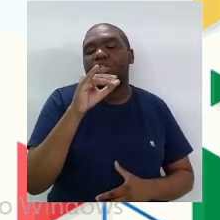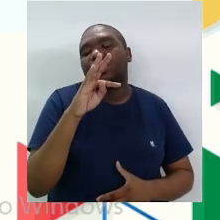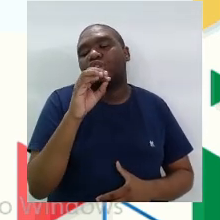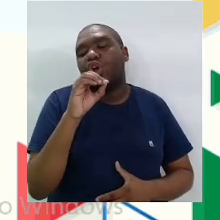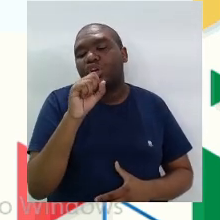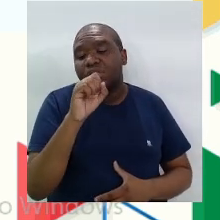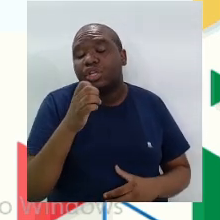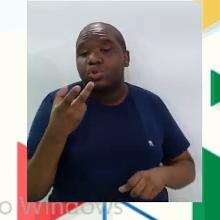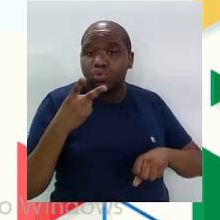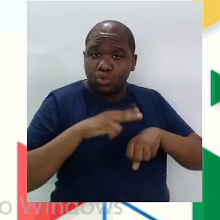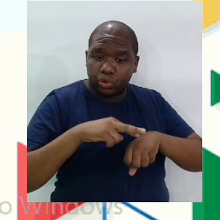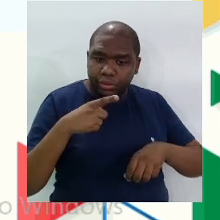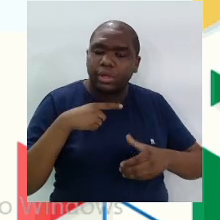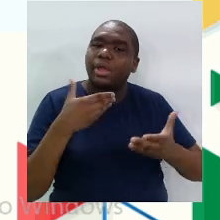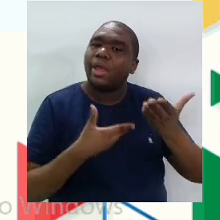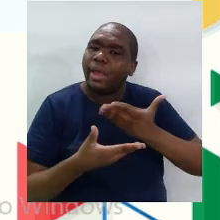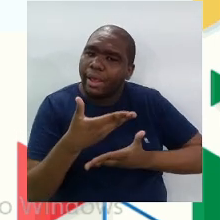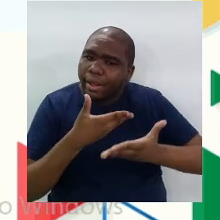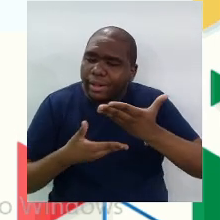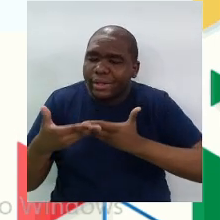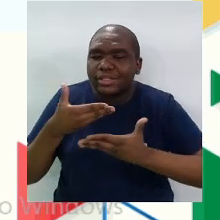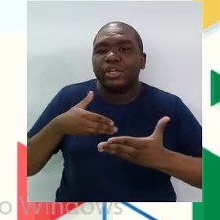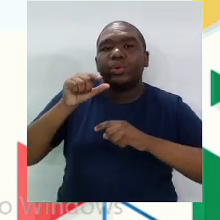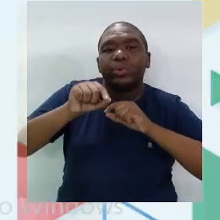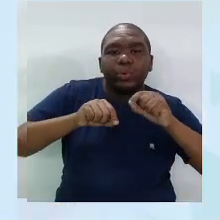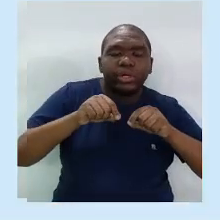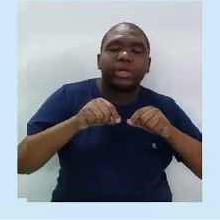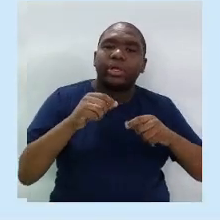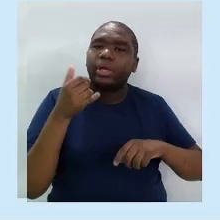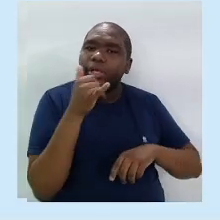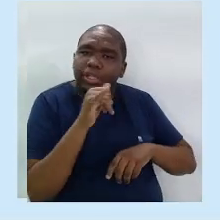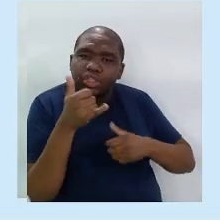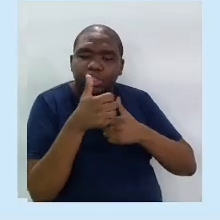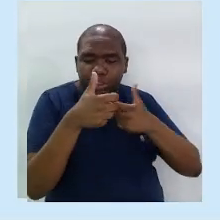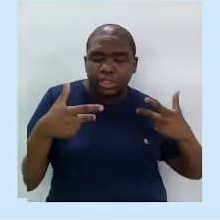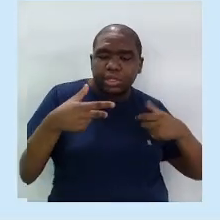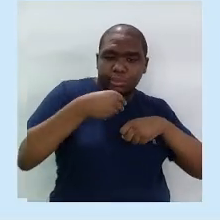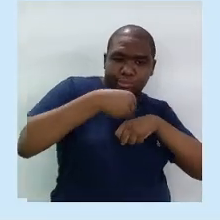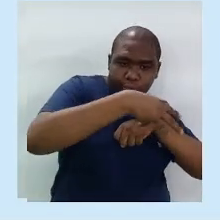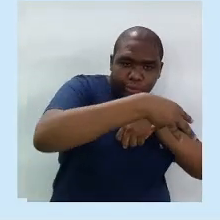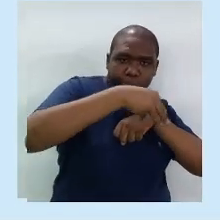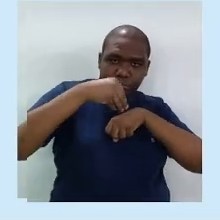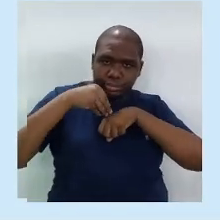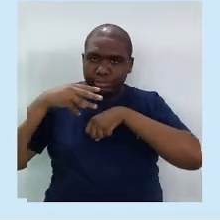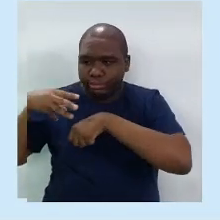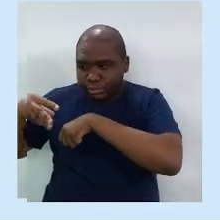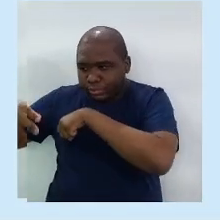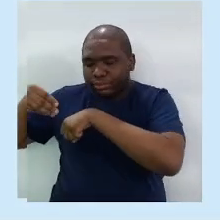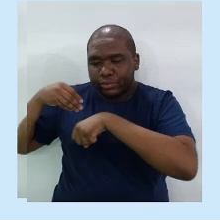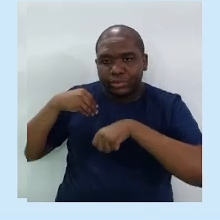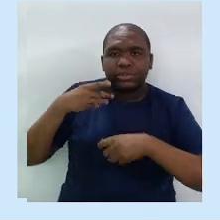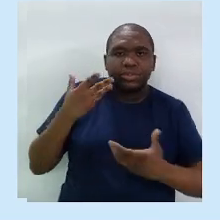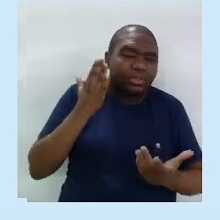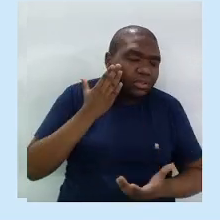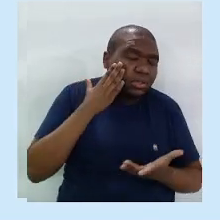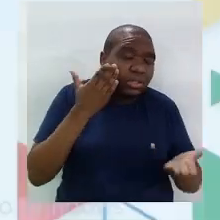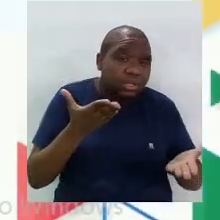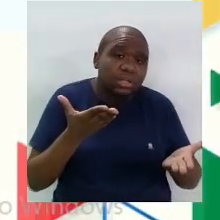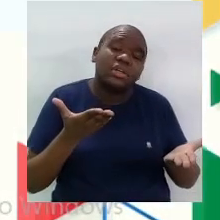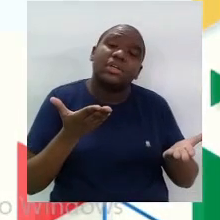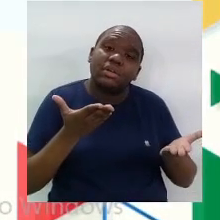processos relacionados com o transporte de substância. Então, eu coloquei aí o processo